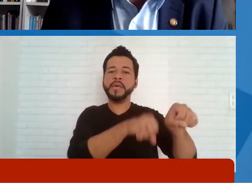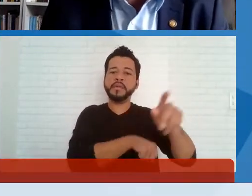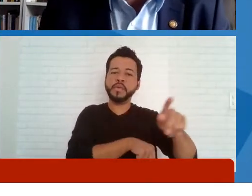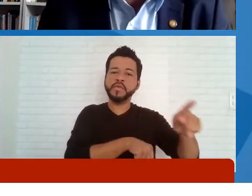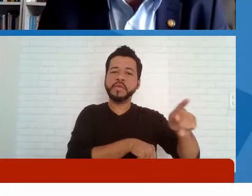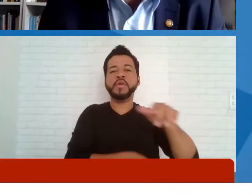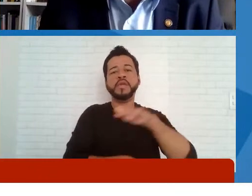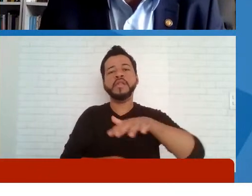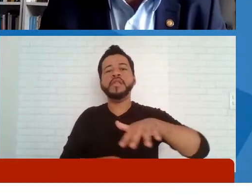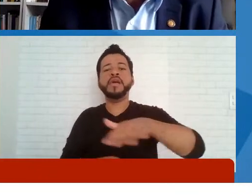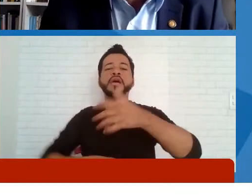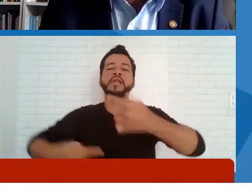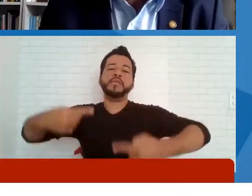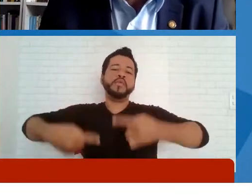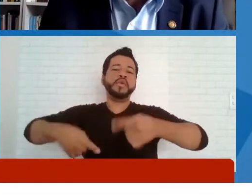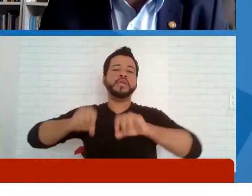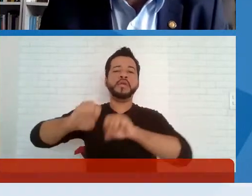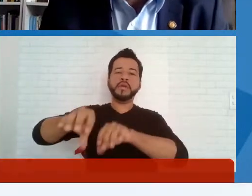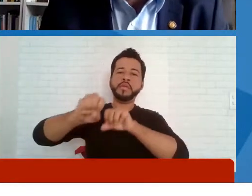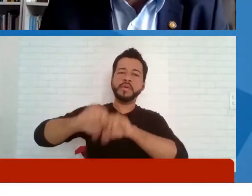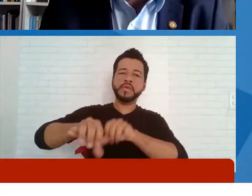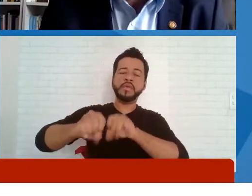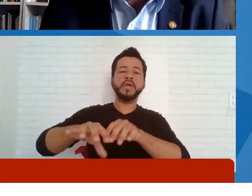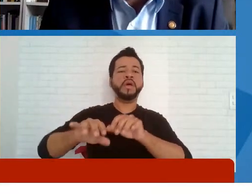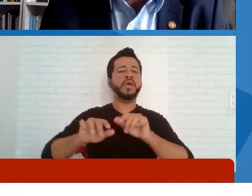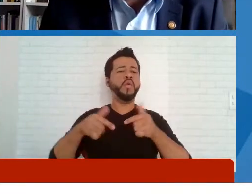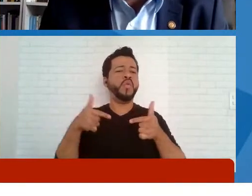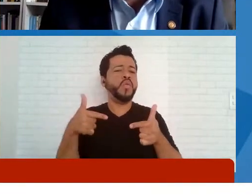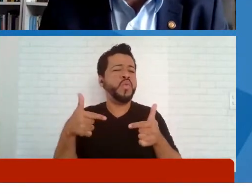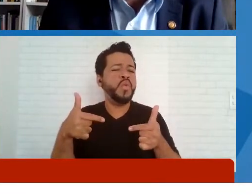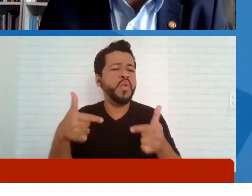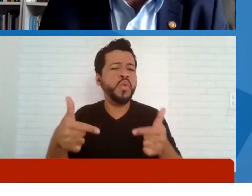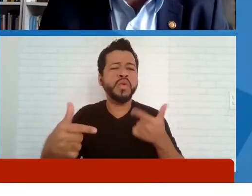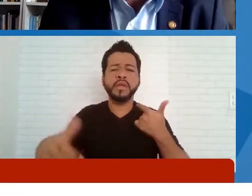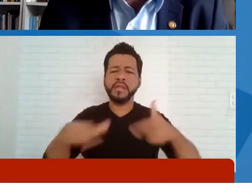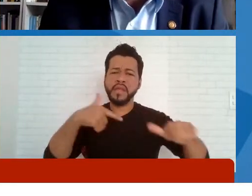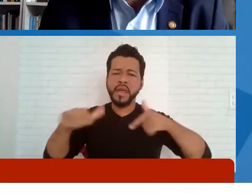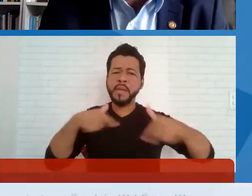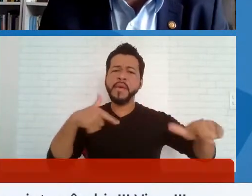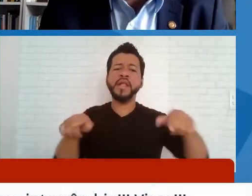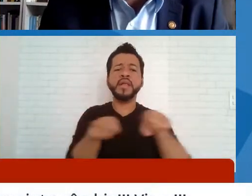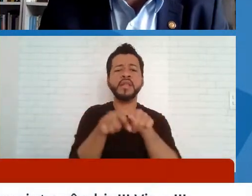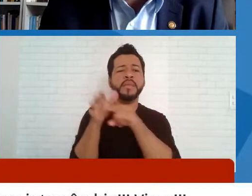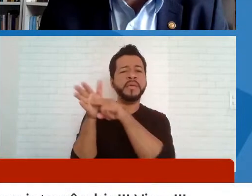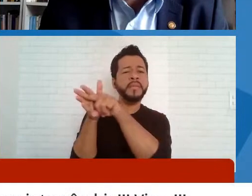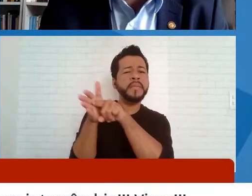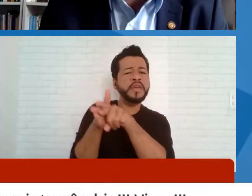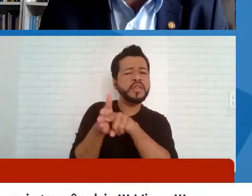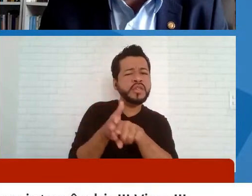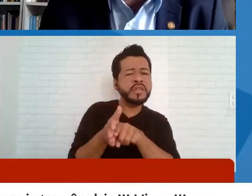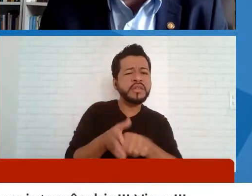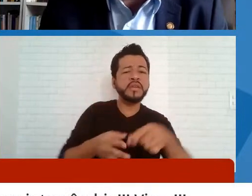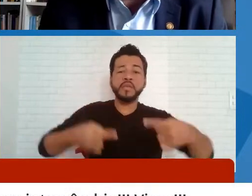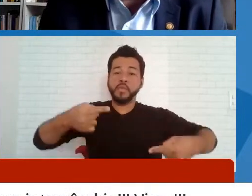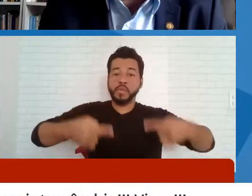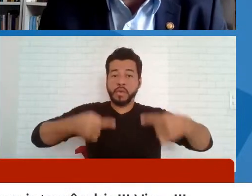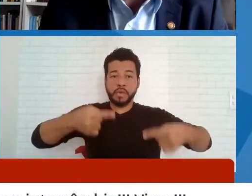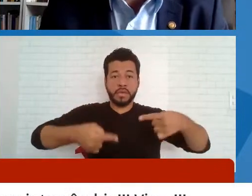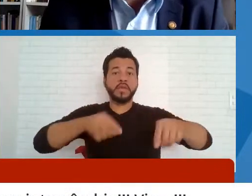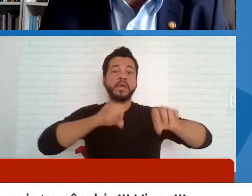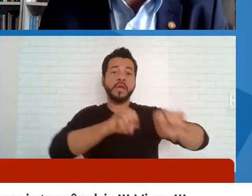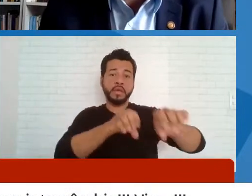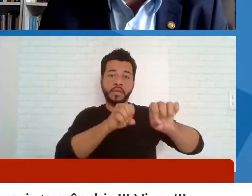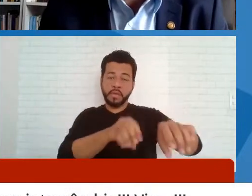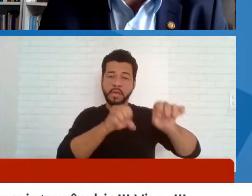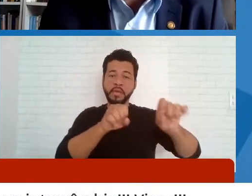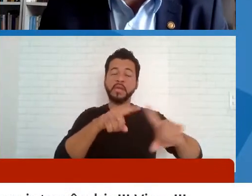da política educacional, seja lutando e trabalhando e pesquisando sobre política educacional, mas também tendo